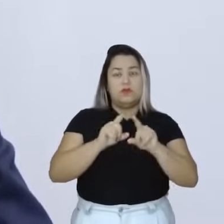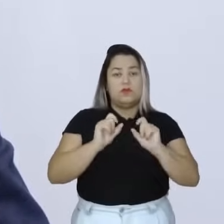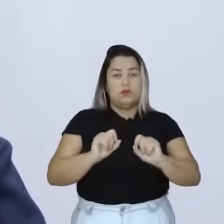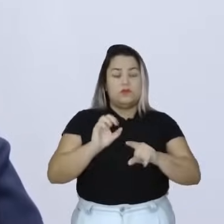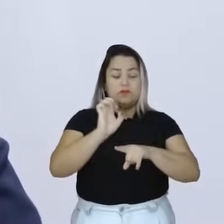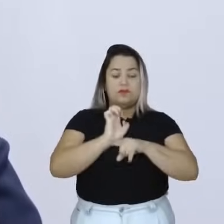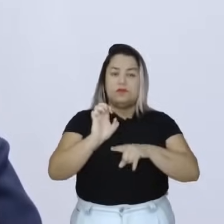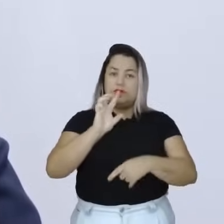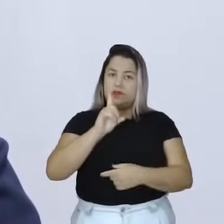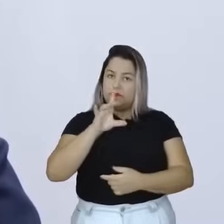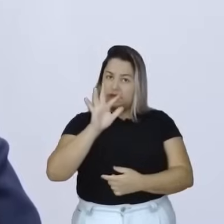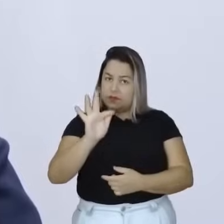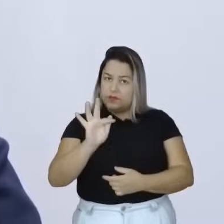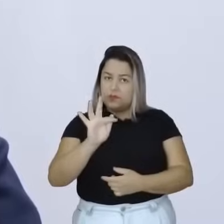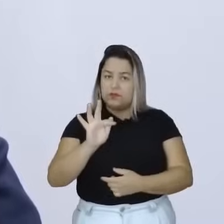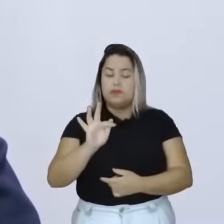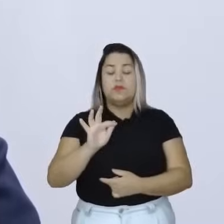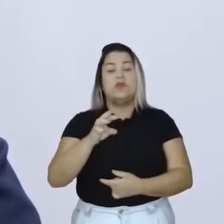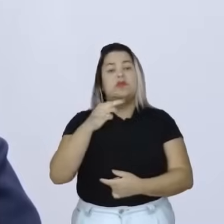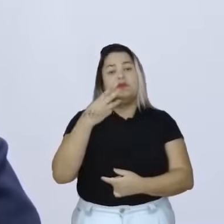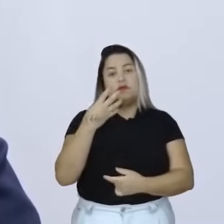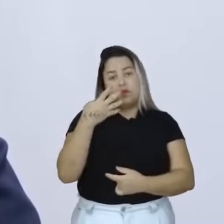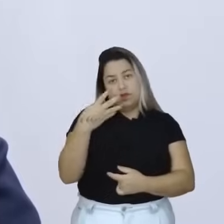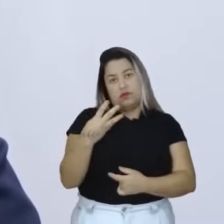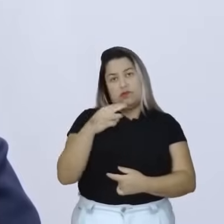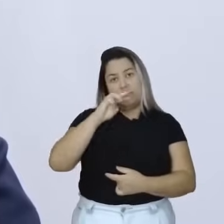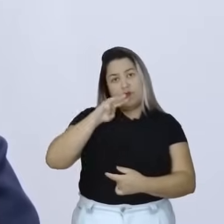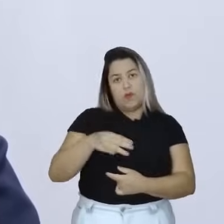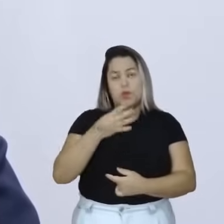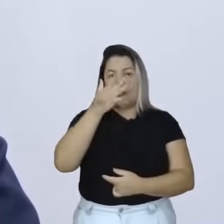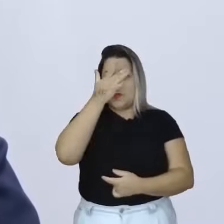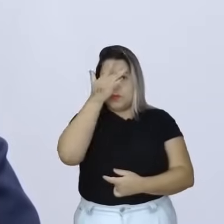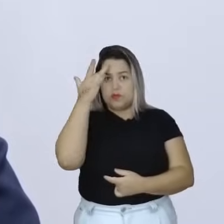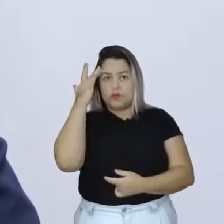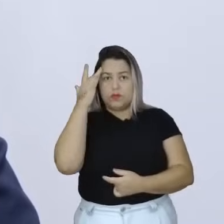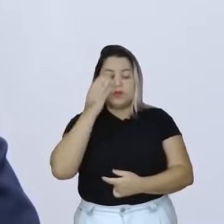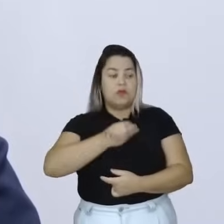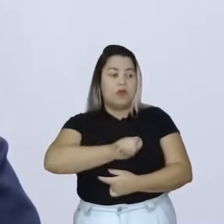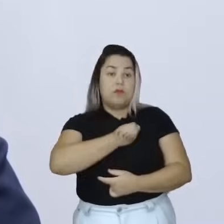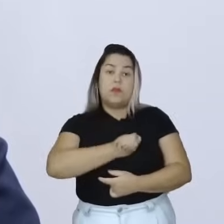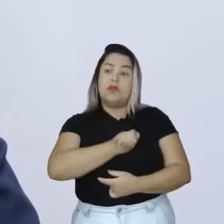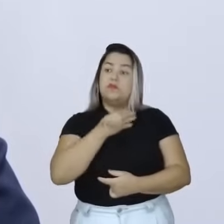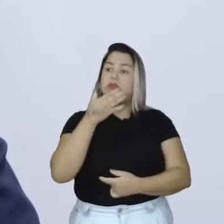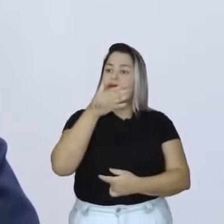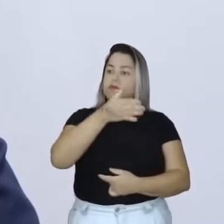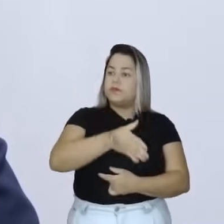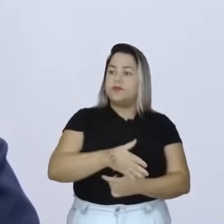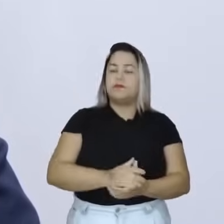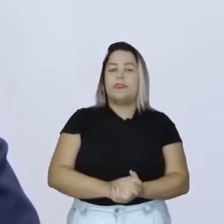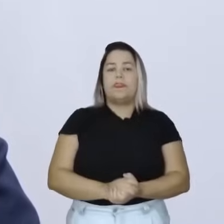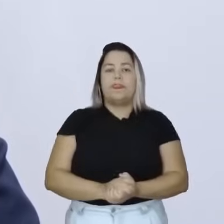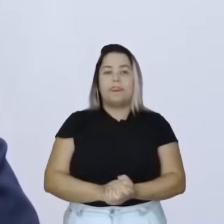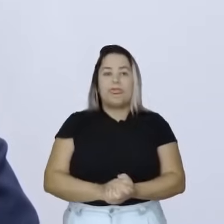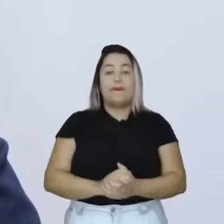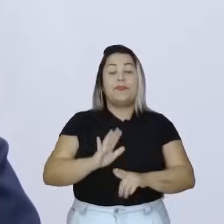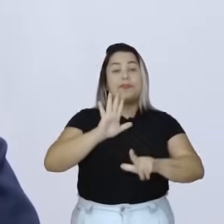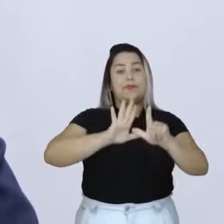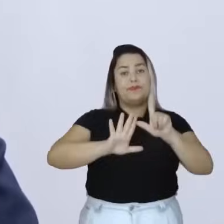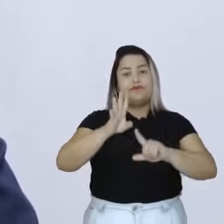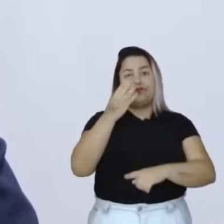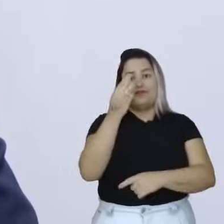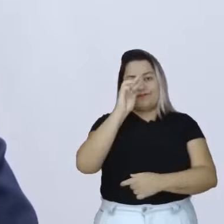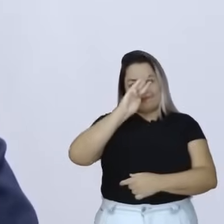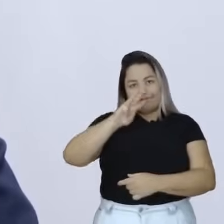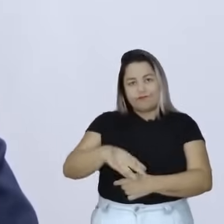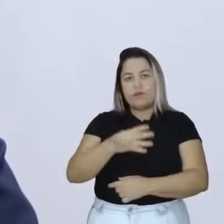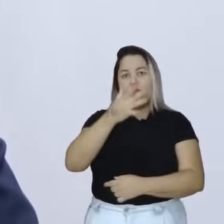mais do Distrito Federal, num total de 34 mil pessoas que participaram presencialmente. Na plataforma, 4 milhões